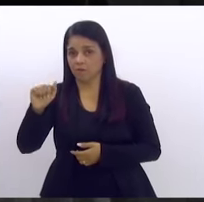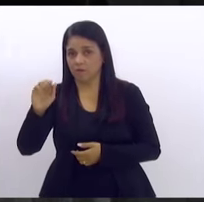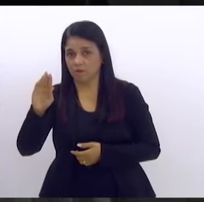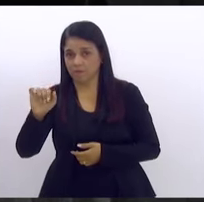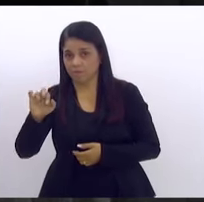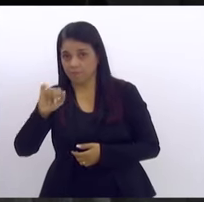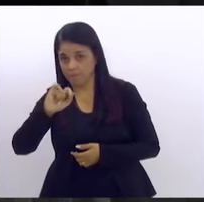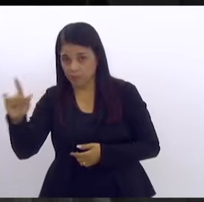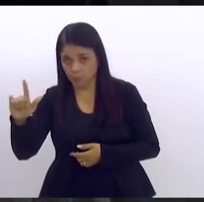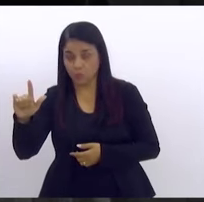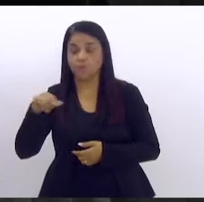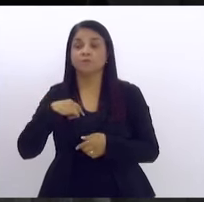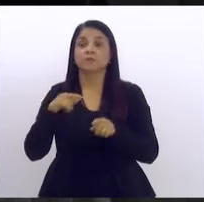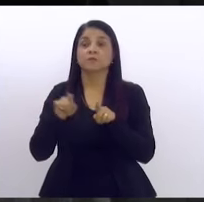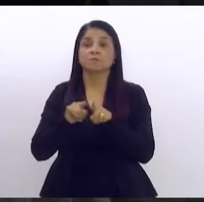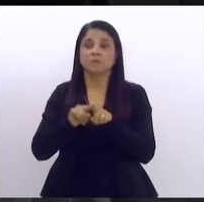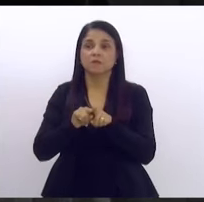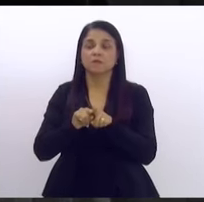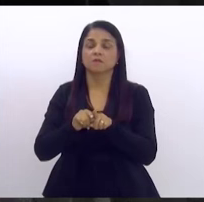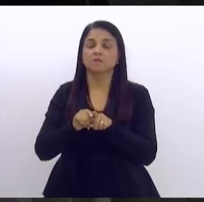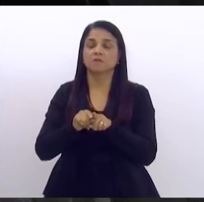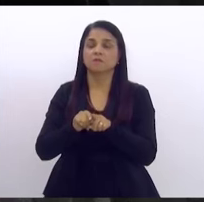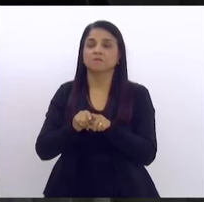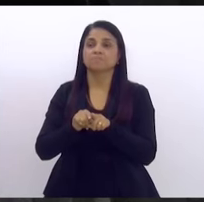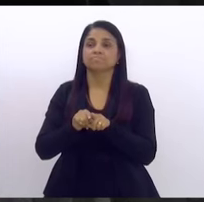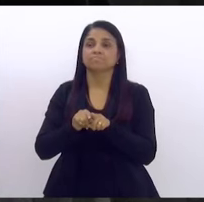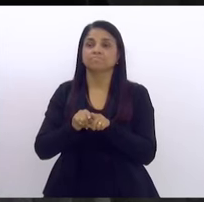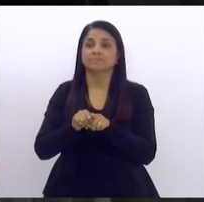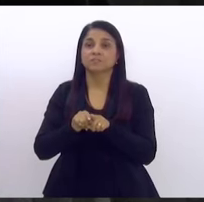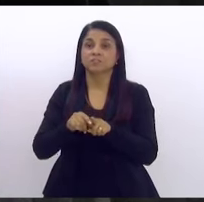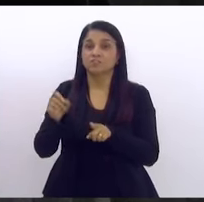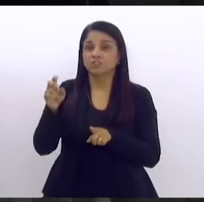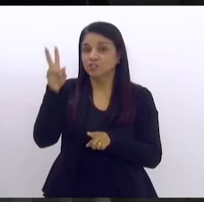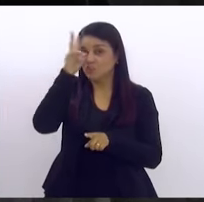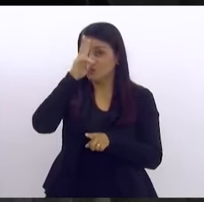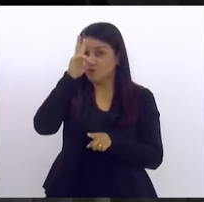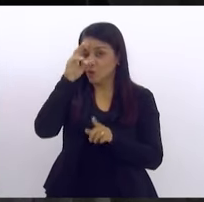estamos duplamente fazendo história hoje.